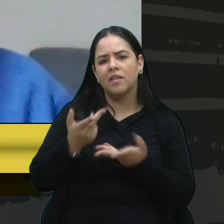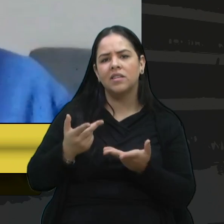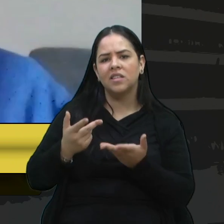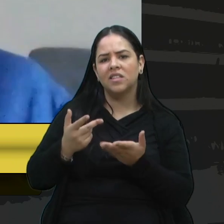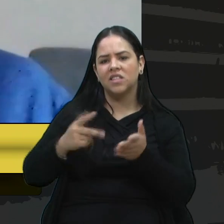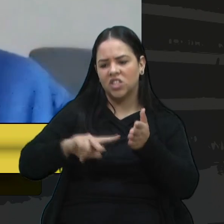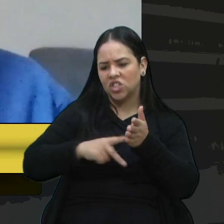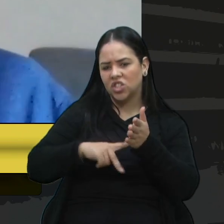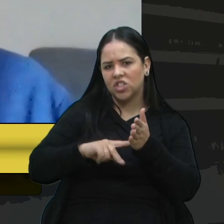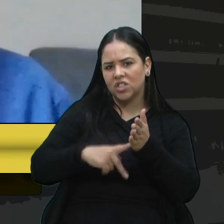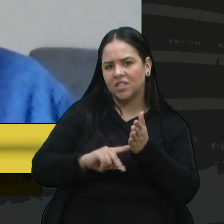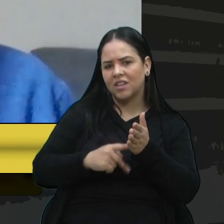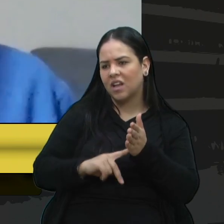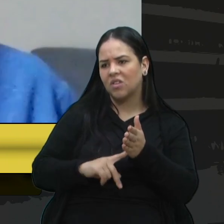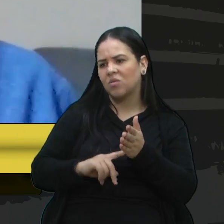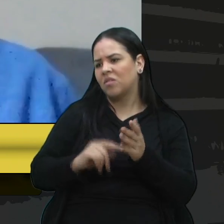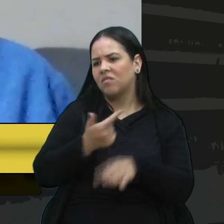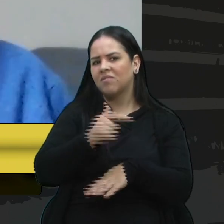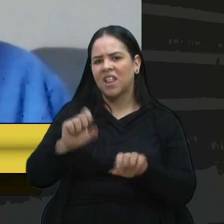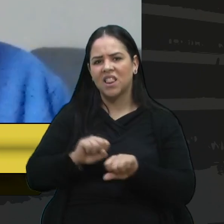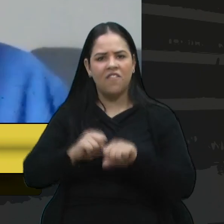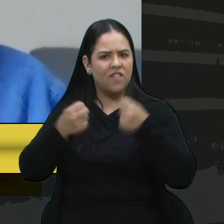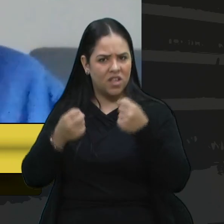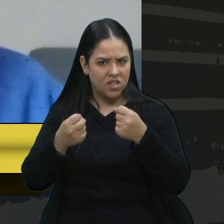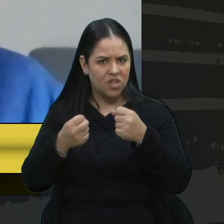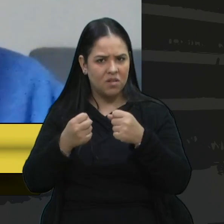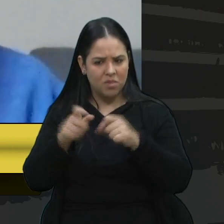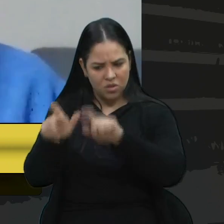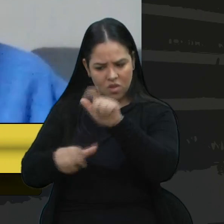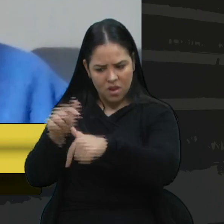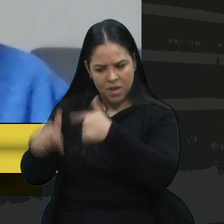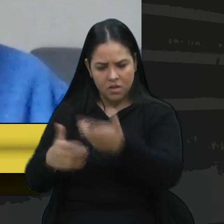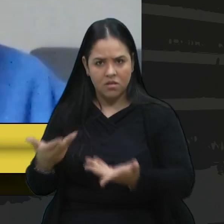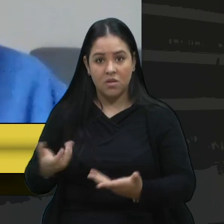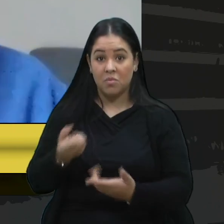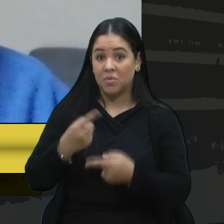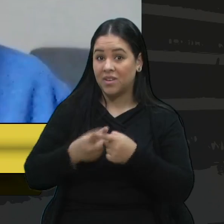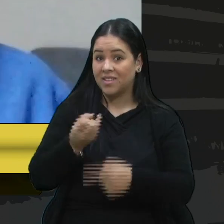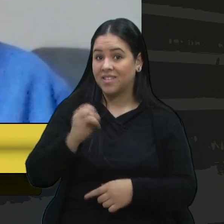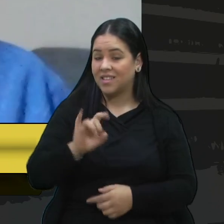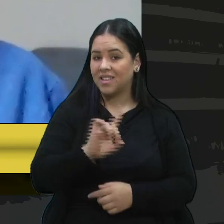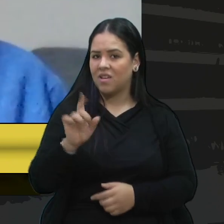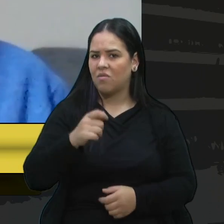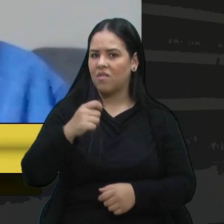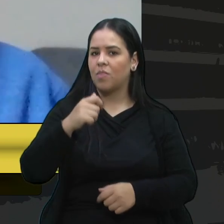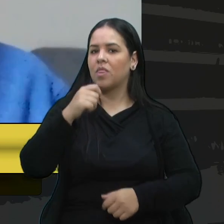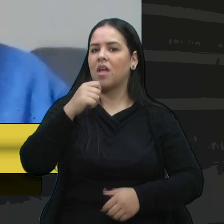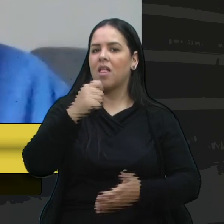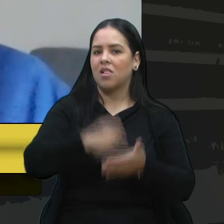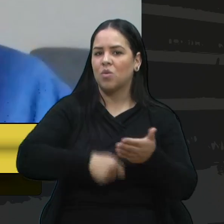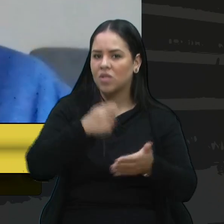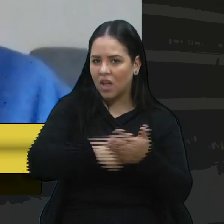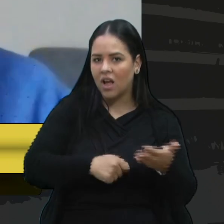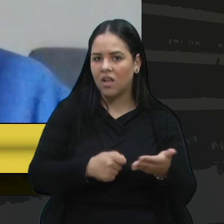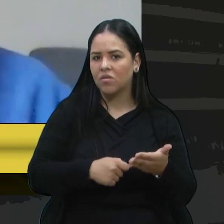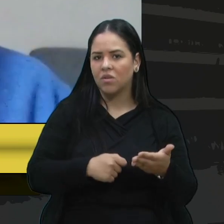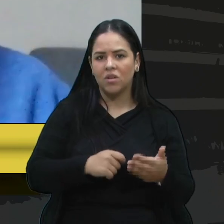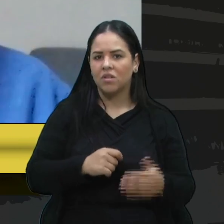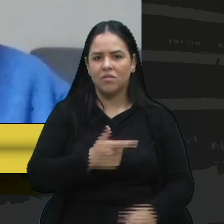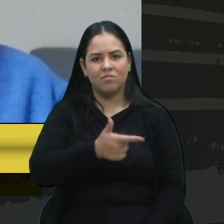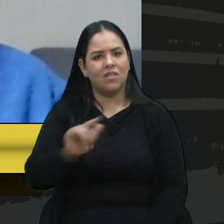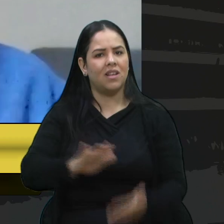não defende o trabalhador. Porque se não defendesse, nenhuma dessas questões nós teríamos